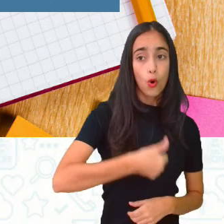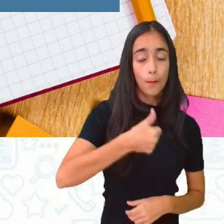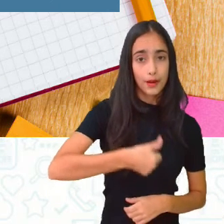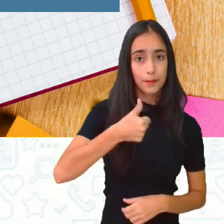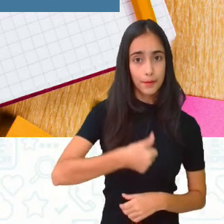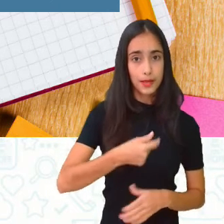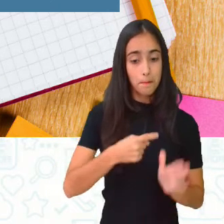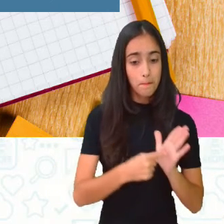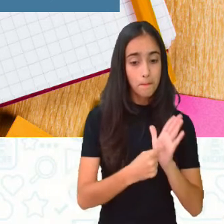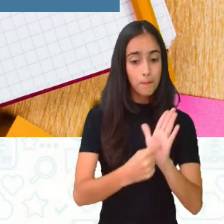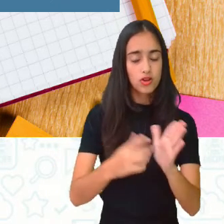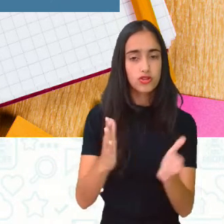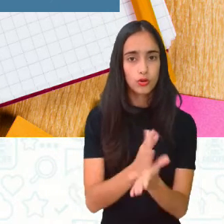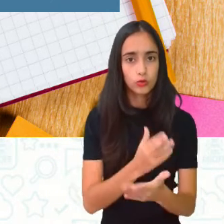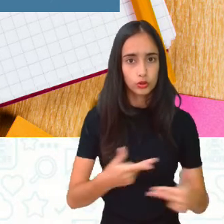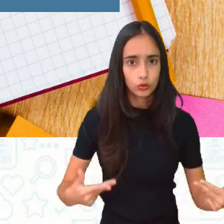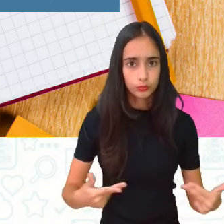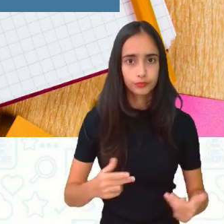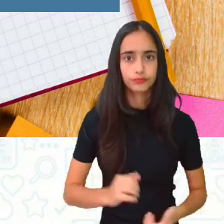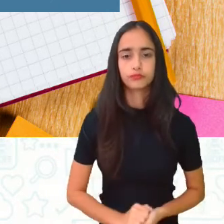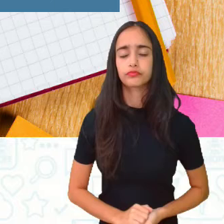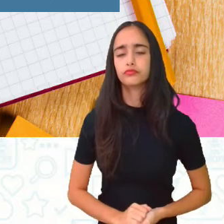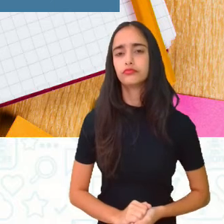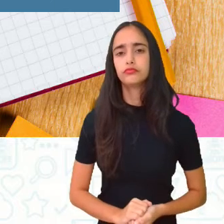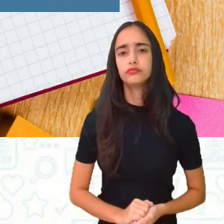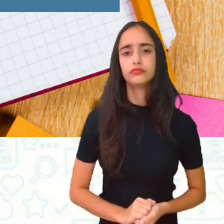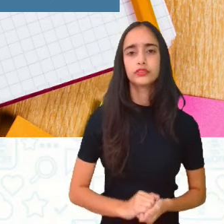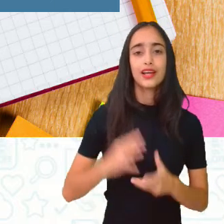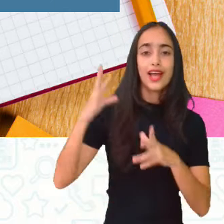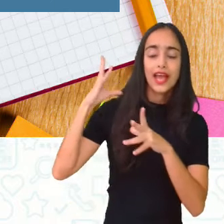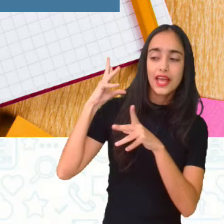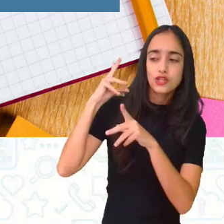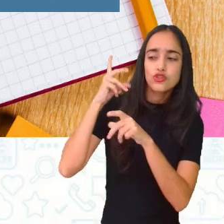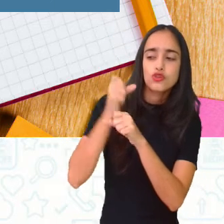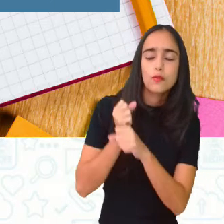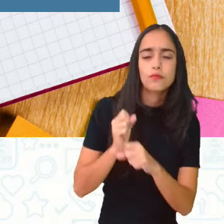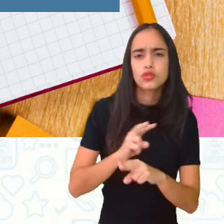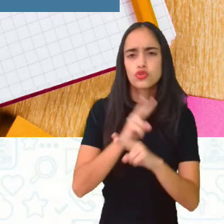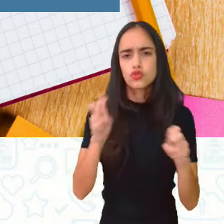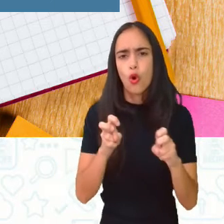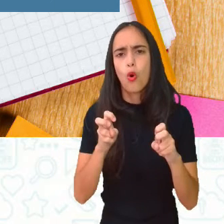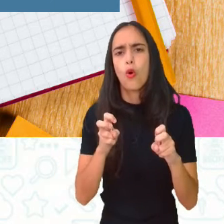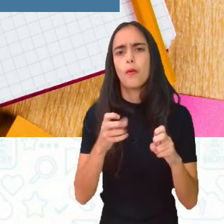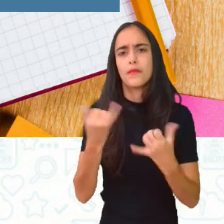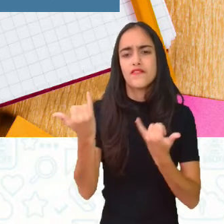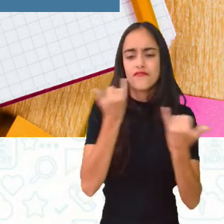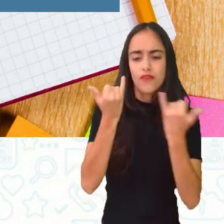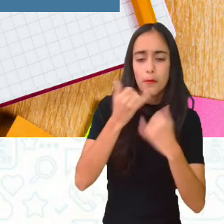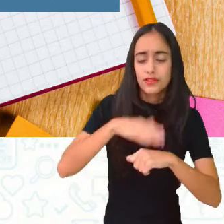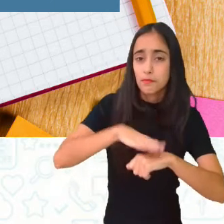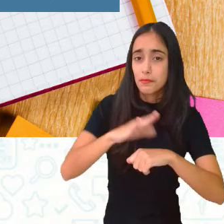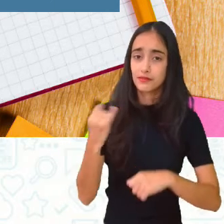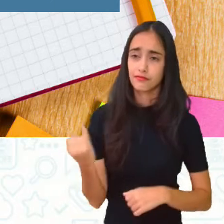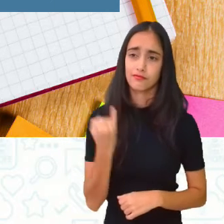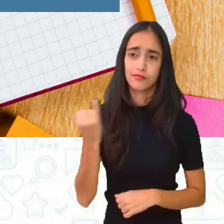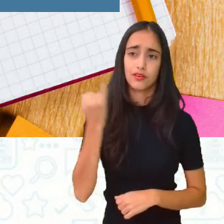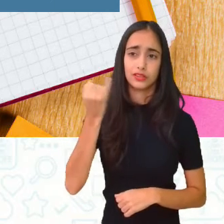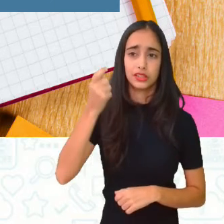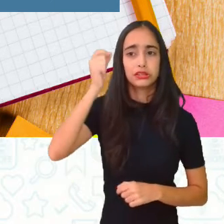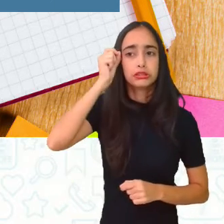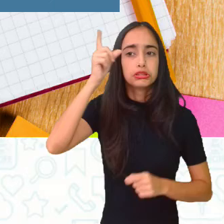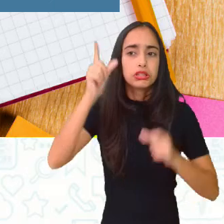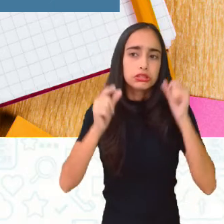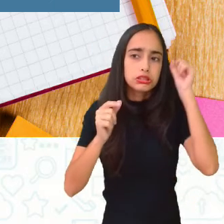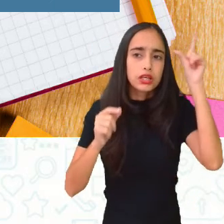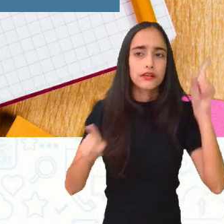indicativo. Resume somente os fatos importantes, as principais ideias, sem que haja exemplos oferecidos do texto